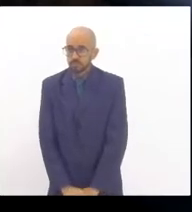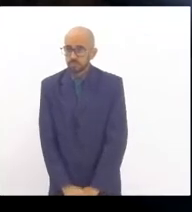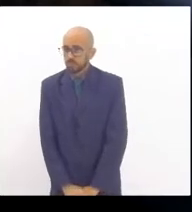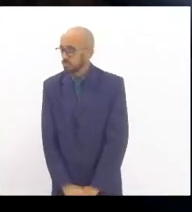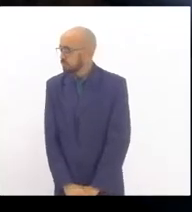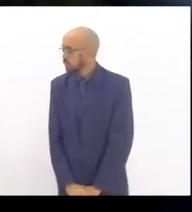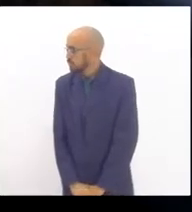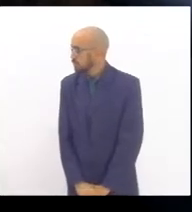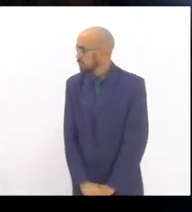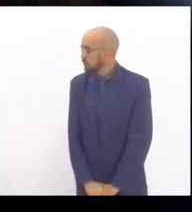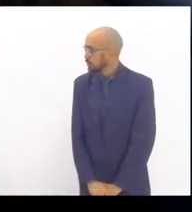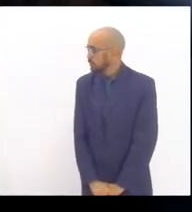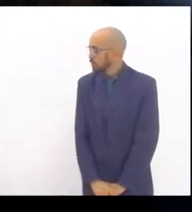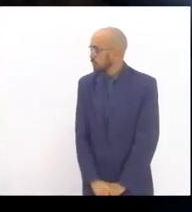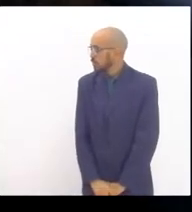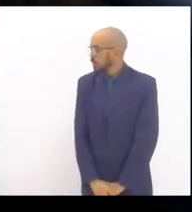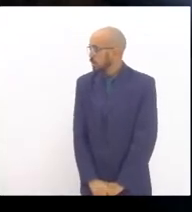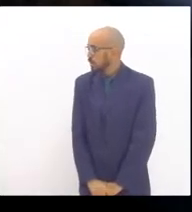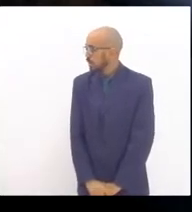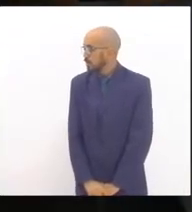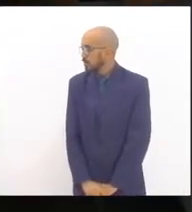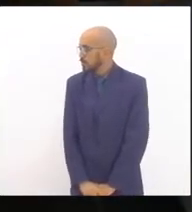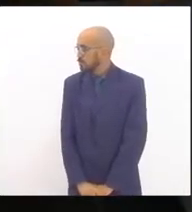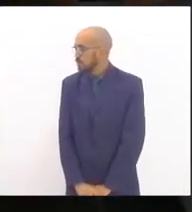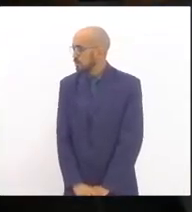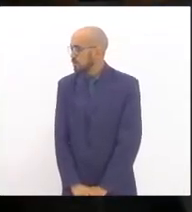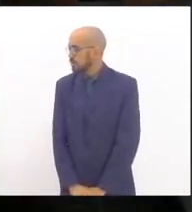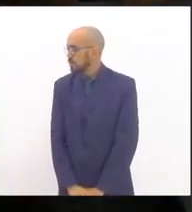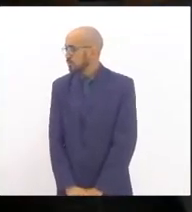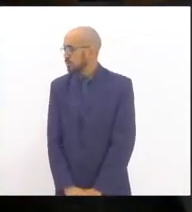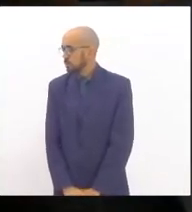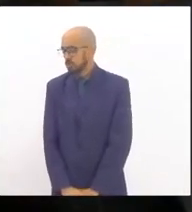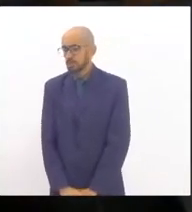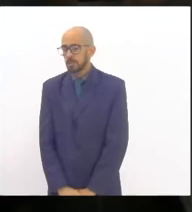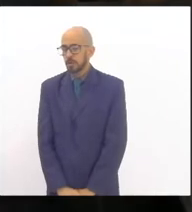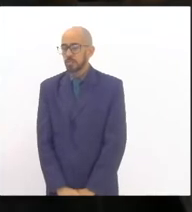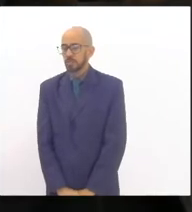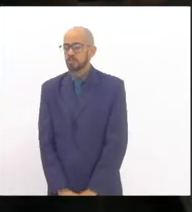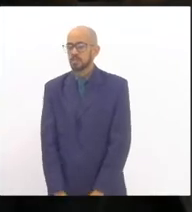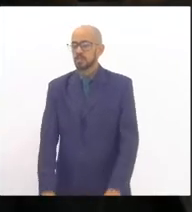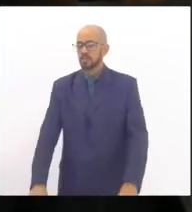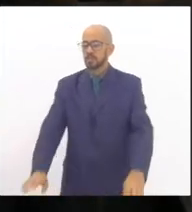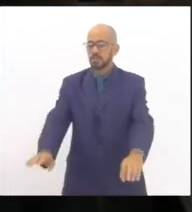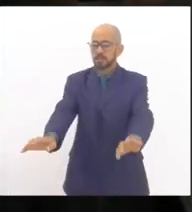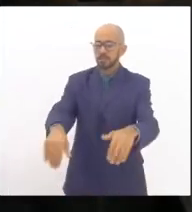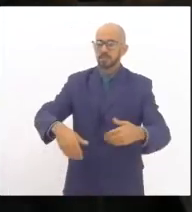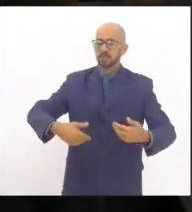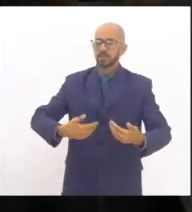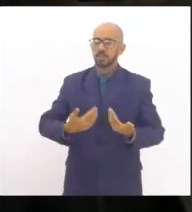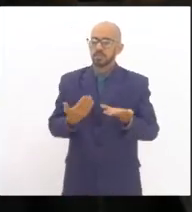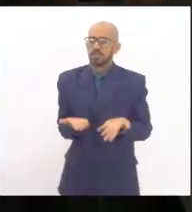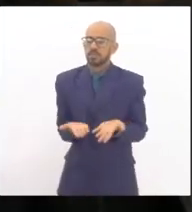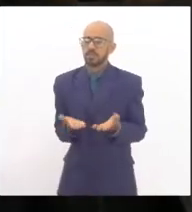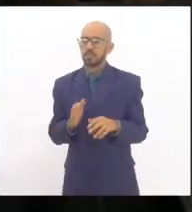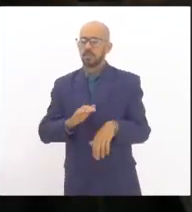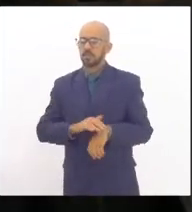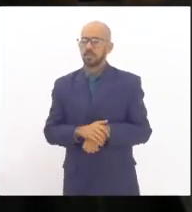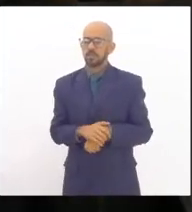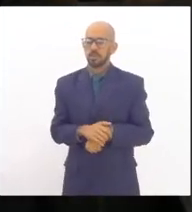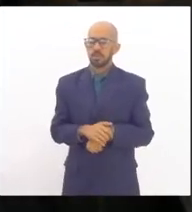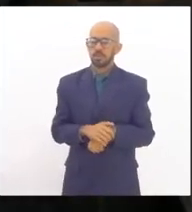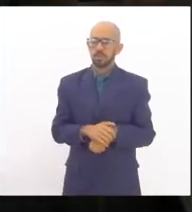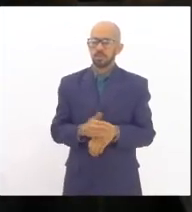E aí o deputado a tia Ju mais uma vez na presidência do nosso